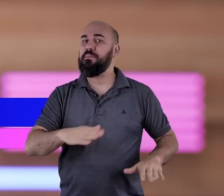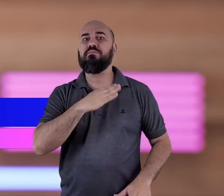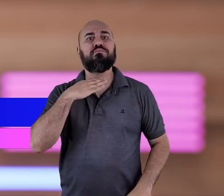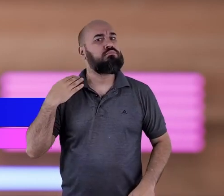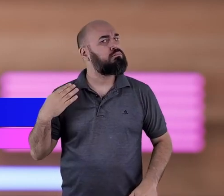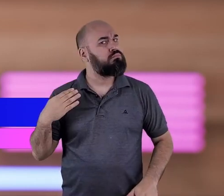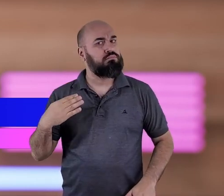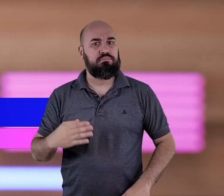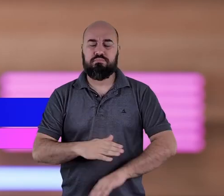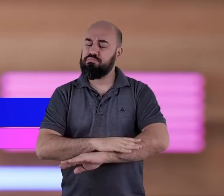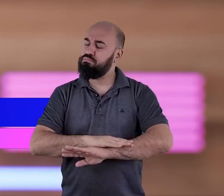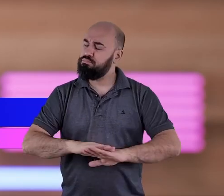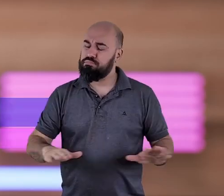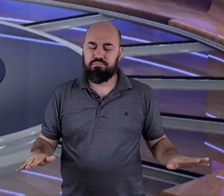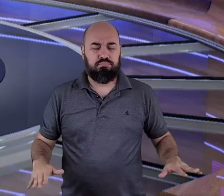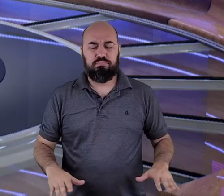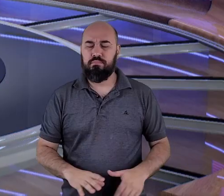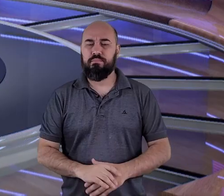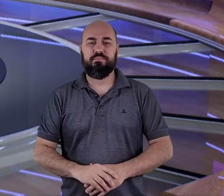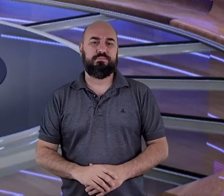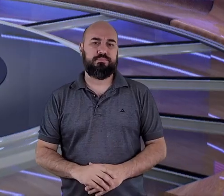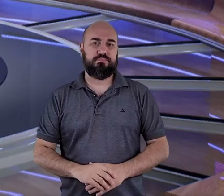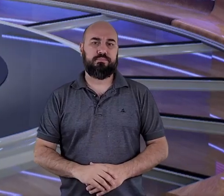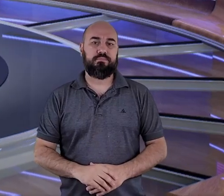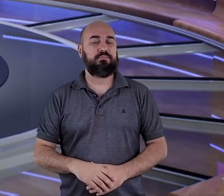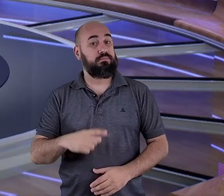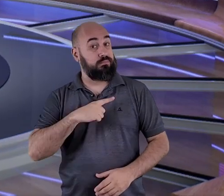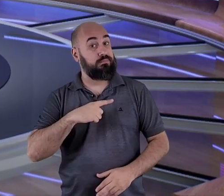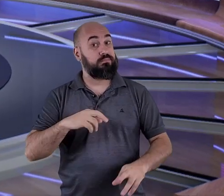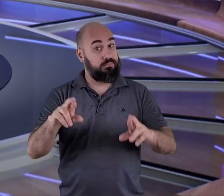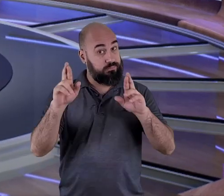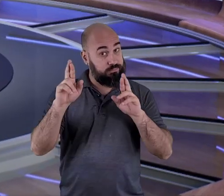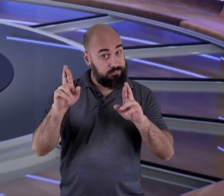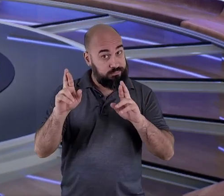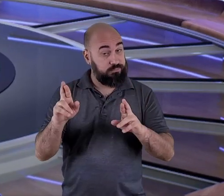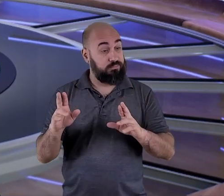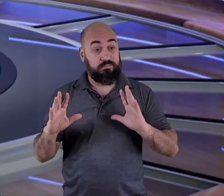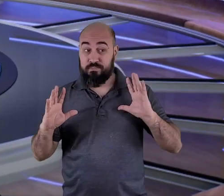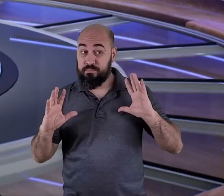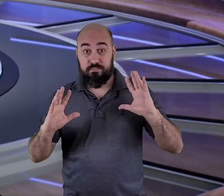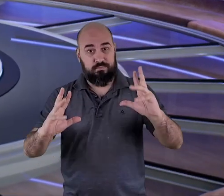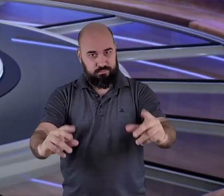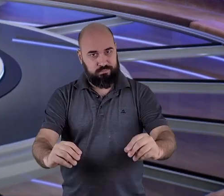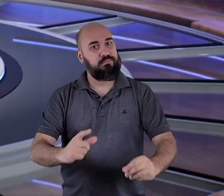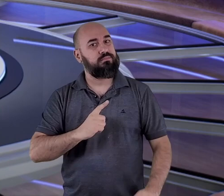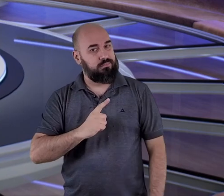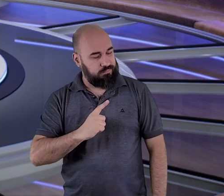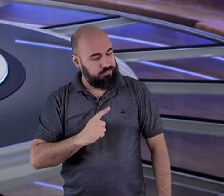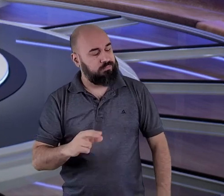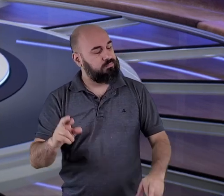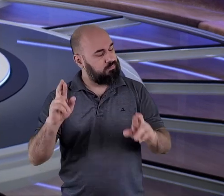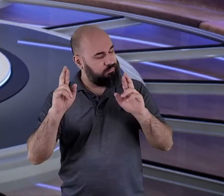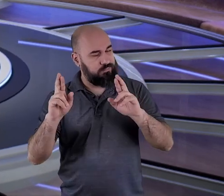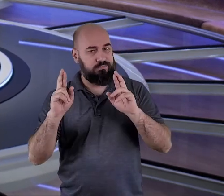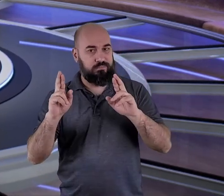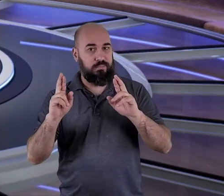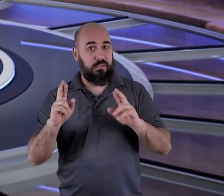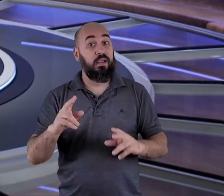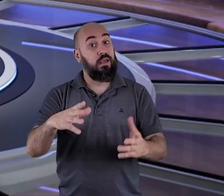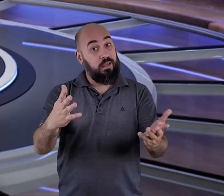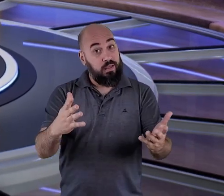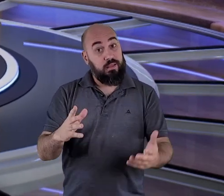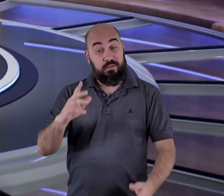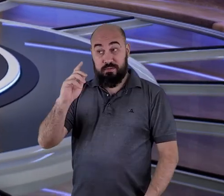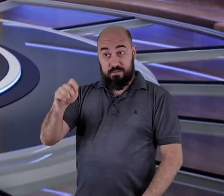morrer. Há esperança para todos. A volta de Jesus é